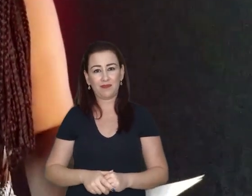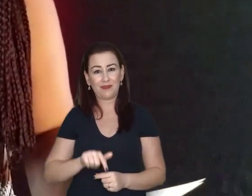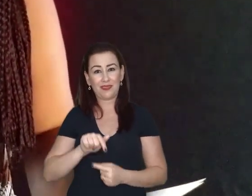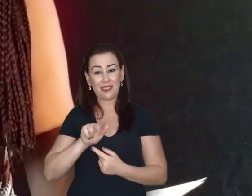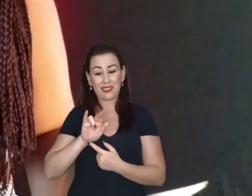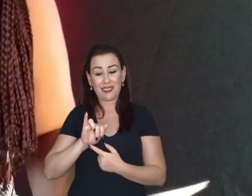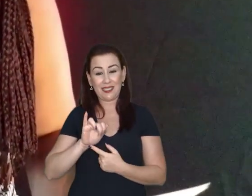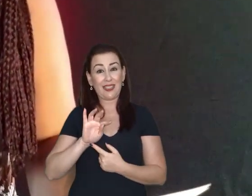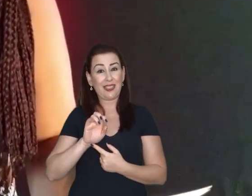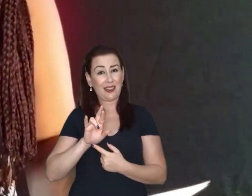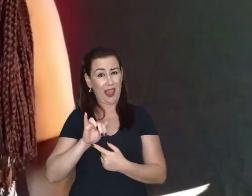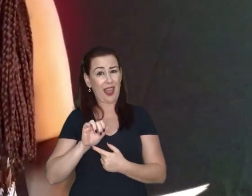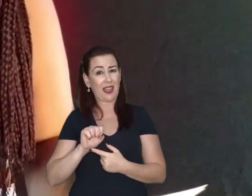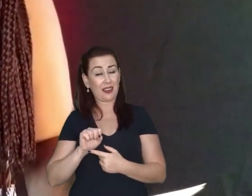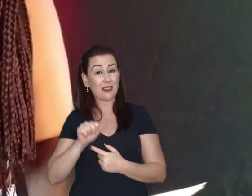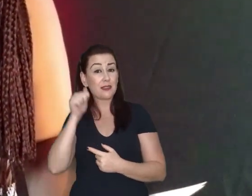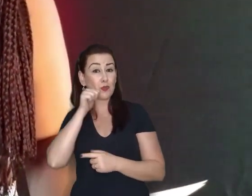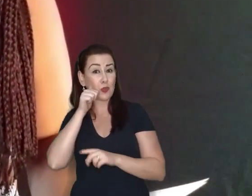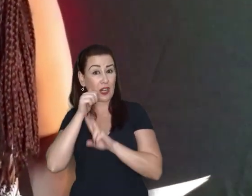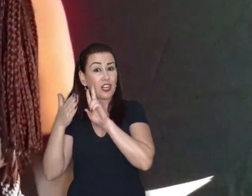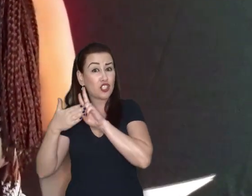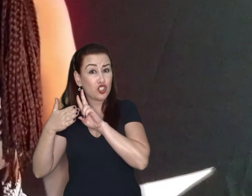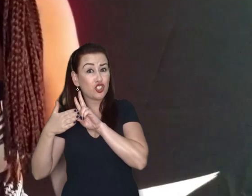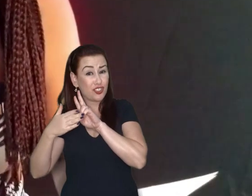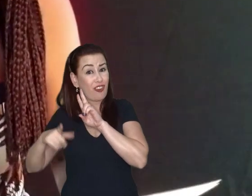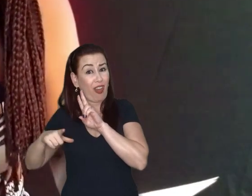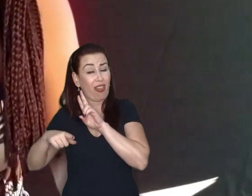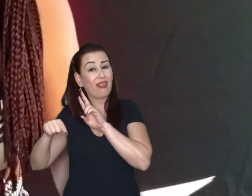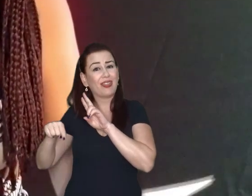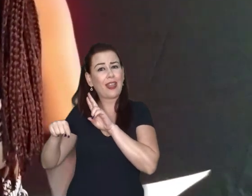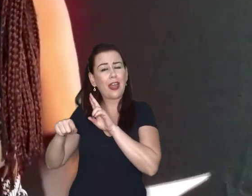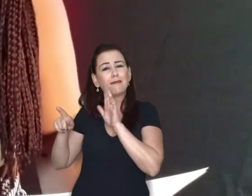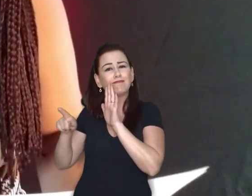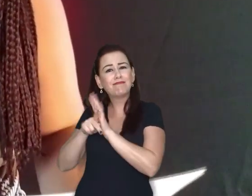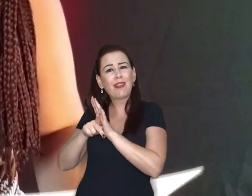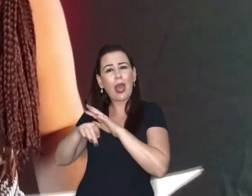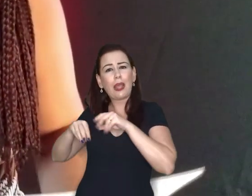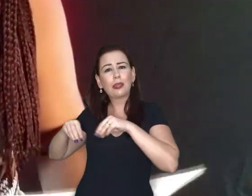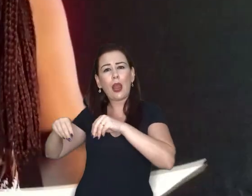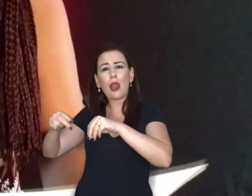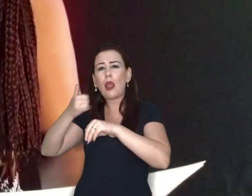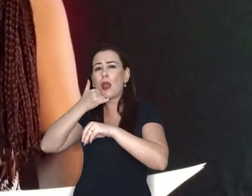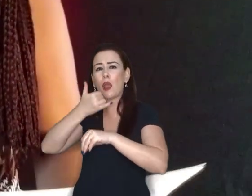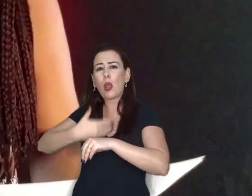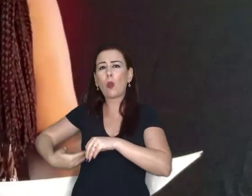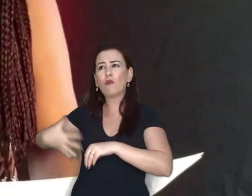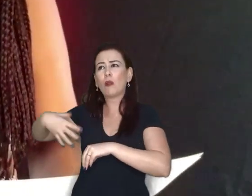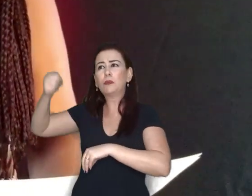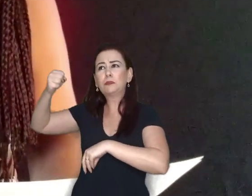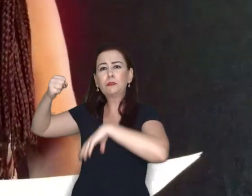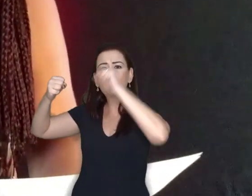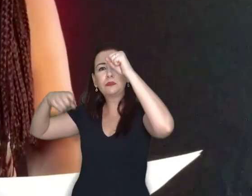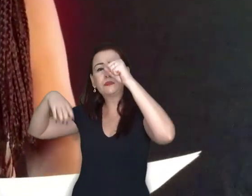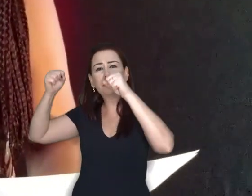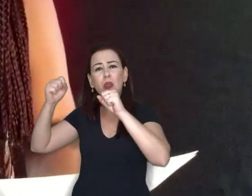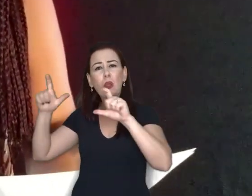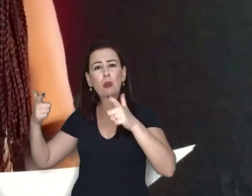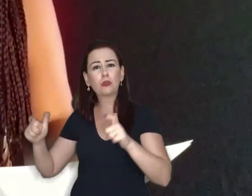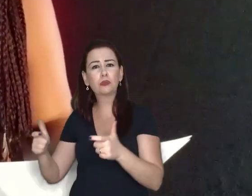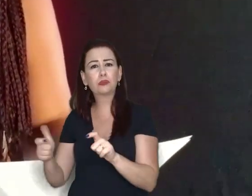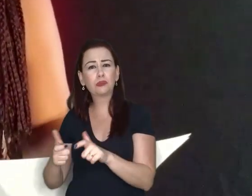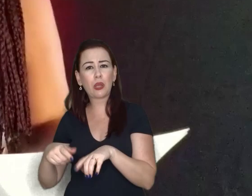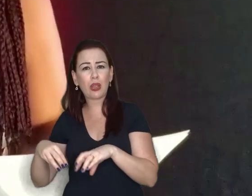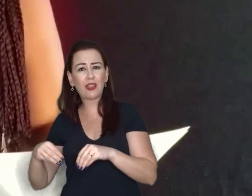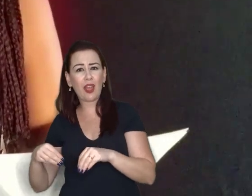Quitérias mulheres indígenas, de terras expropriadas, e que também perdem os